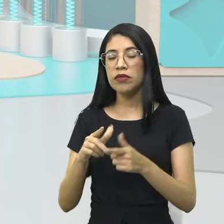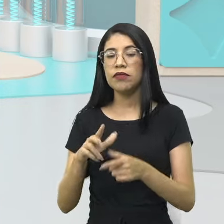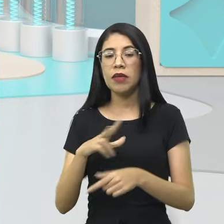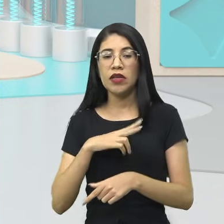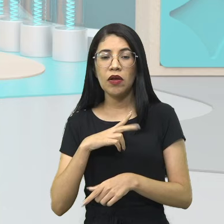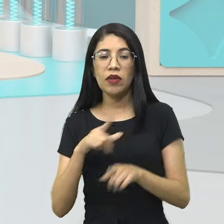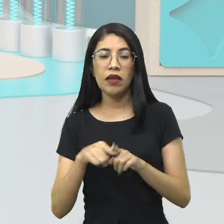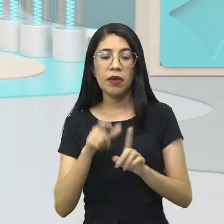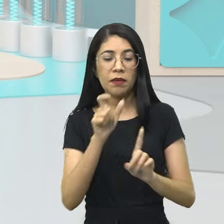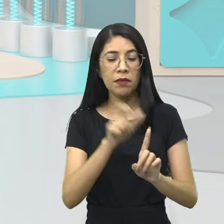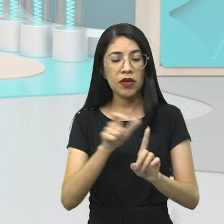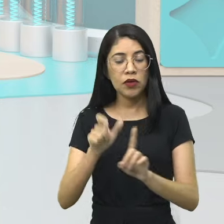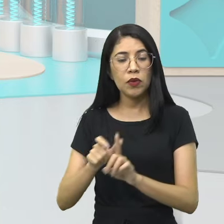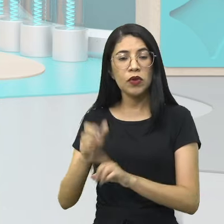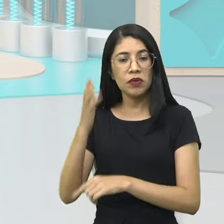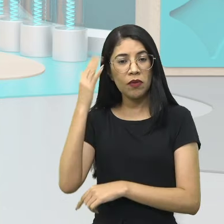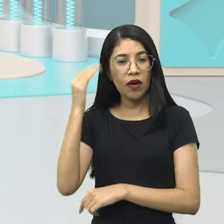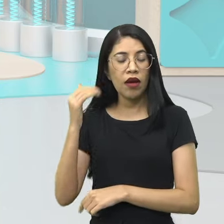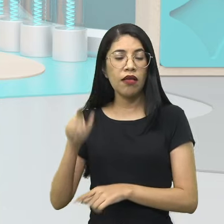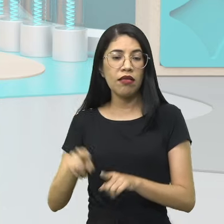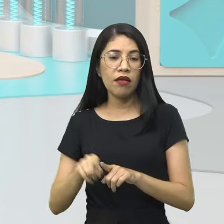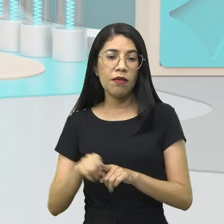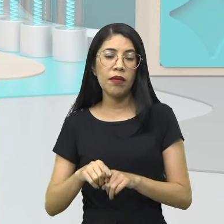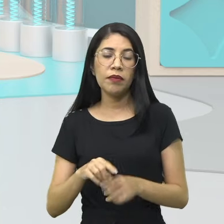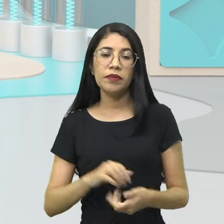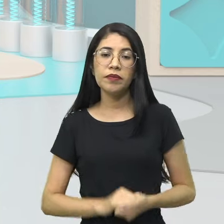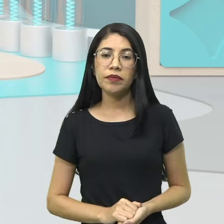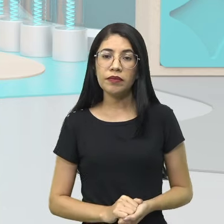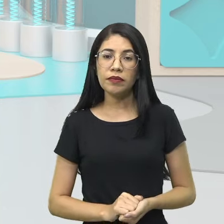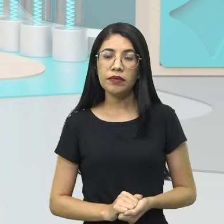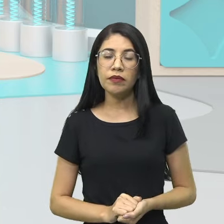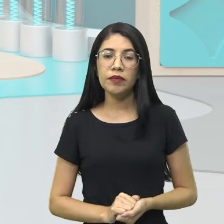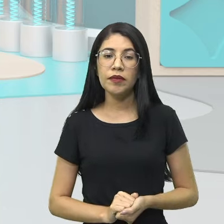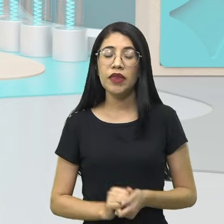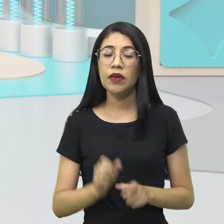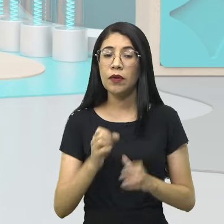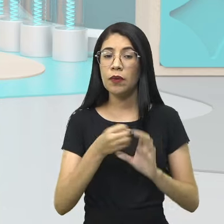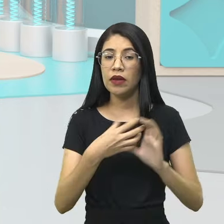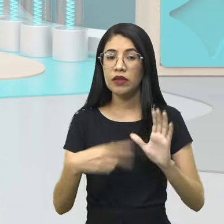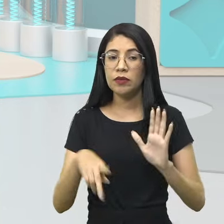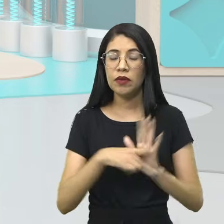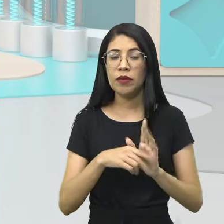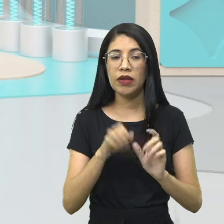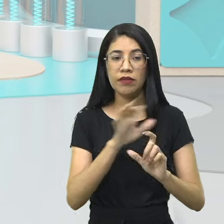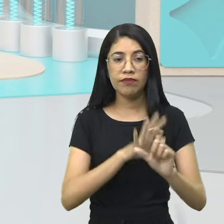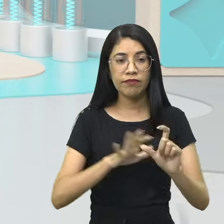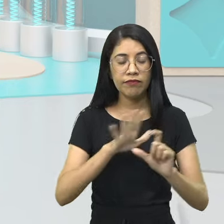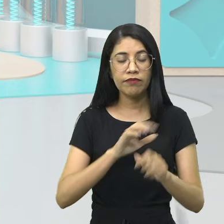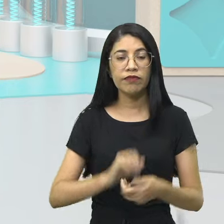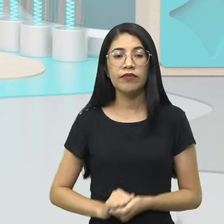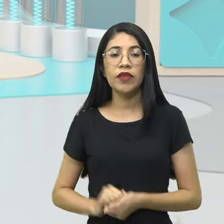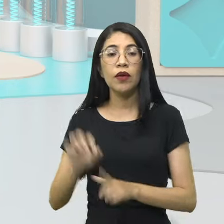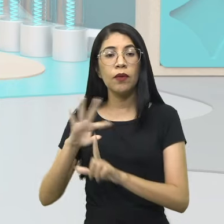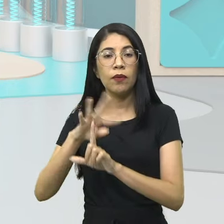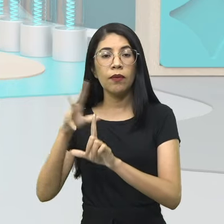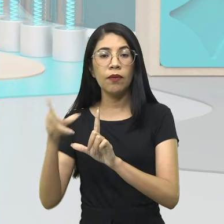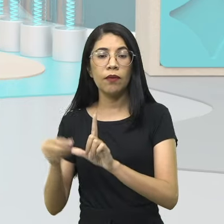particulares e personagens públicas, tá? Nós temos então aí as características da charge. Vamos ver o cartoon